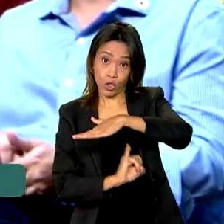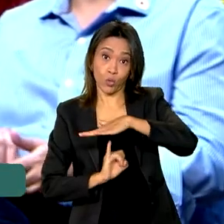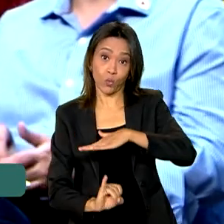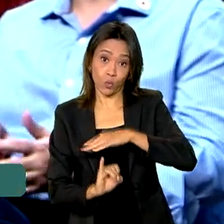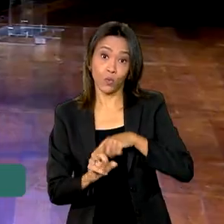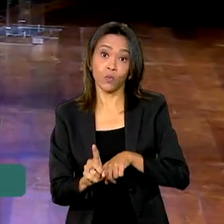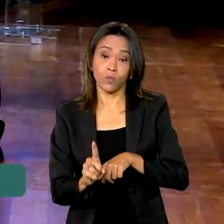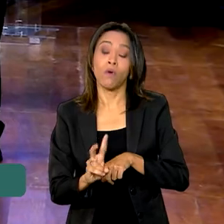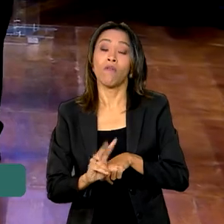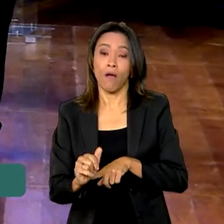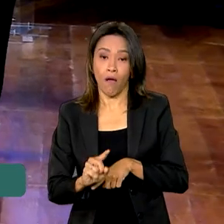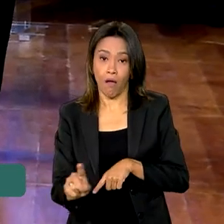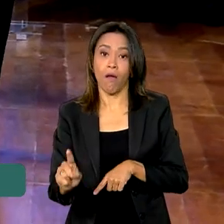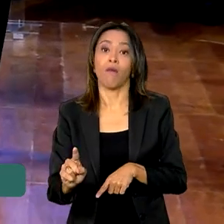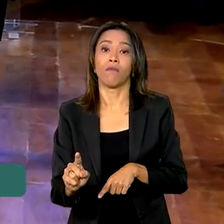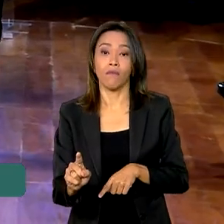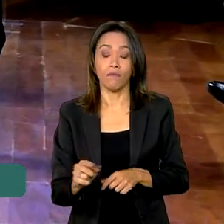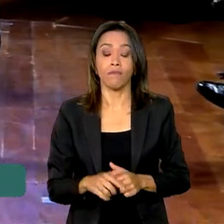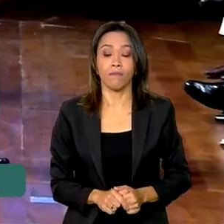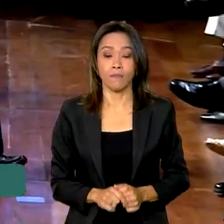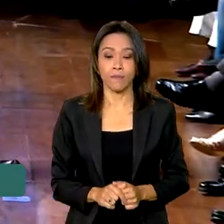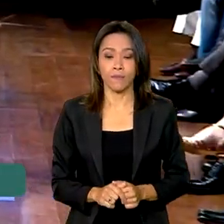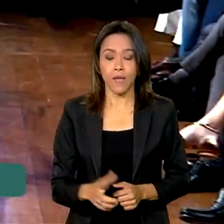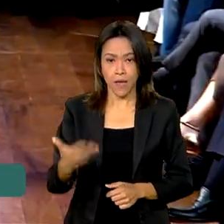Vai ter um instituto.